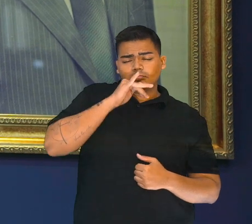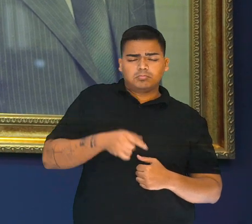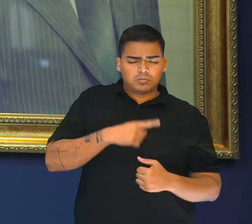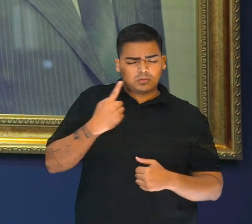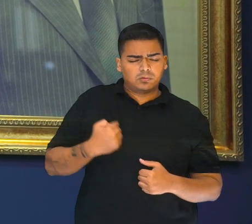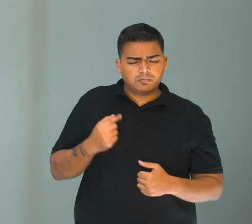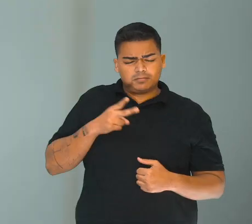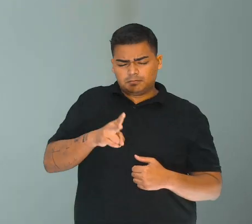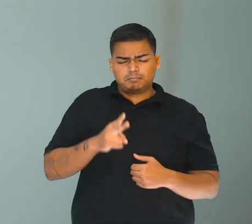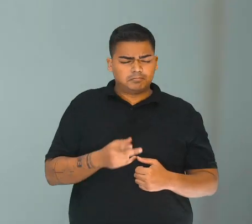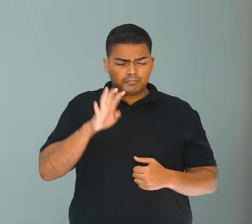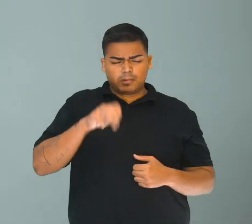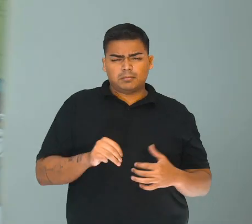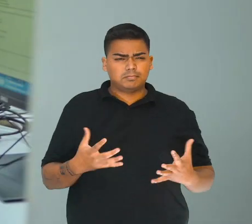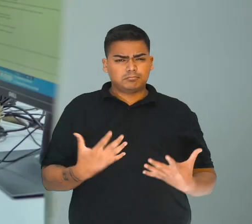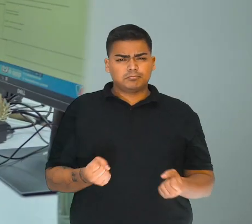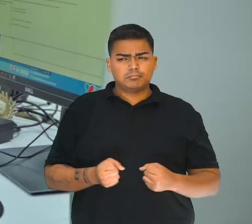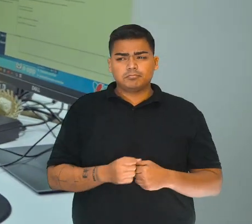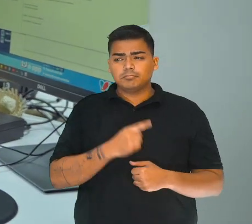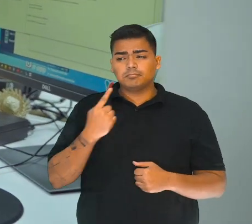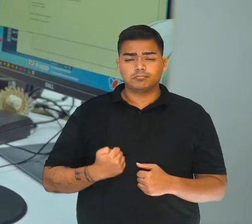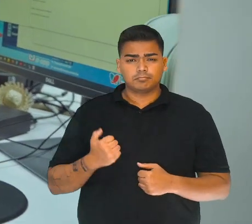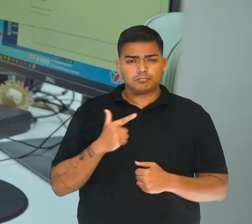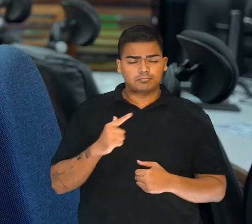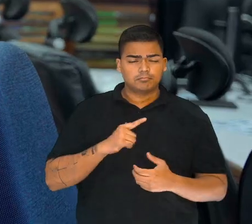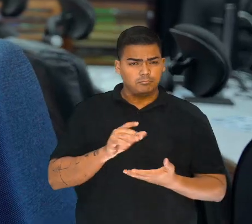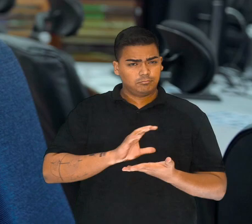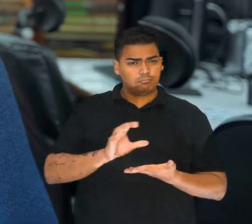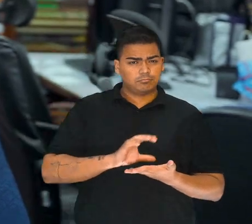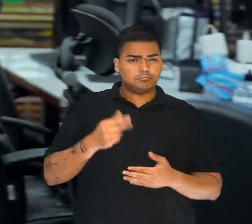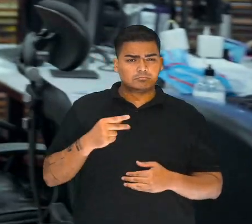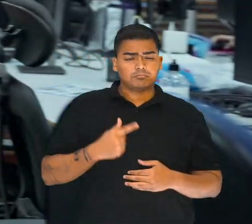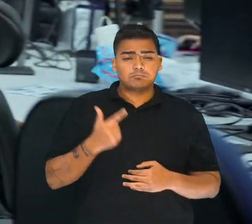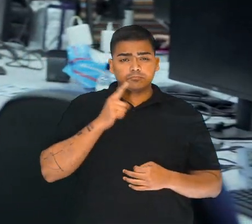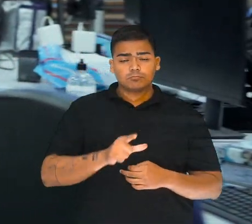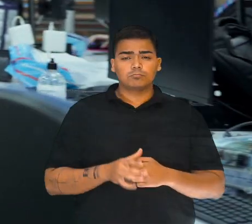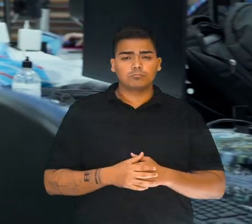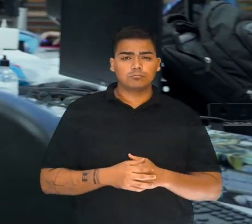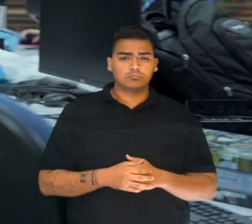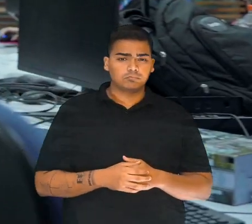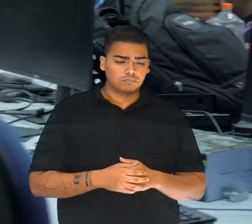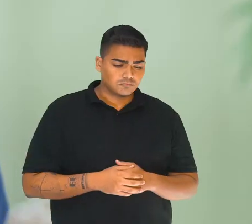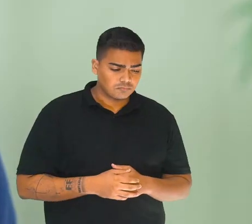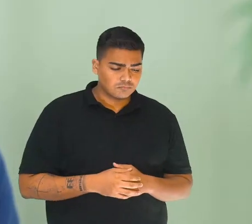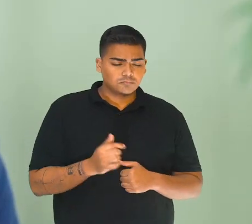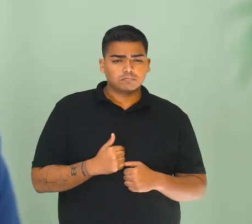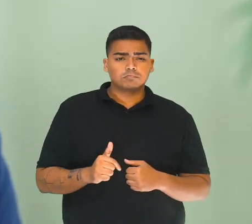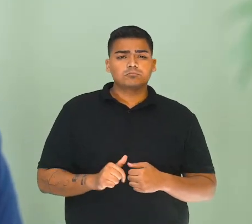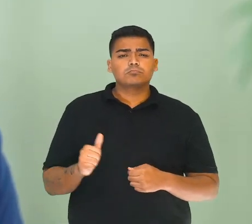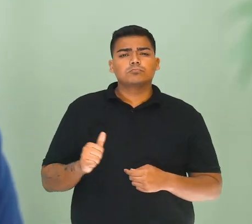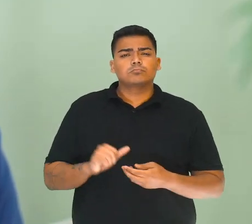que, olha, como nós fomos muito bem acolhidos aqui, a gente tem que continuamente ficar investindo aqui e fazer isso aqui dar certo. Eu